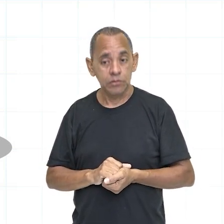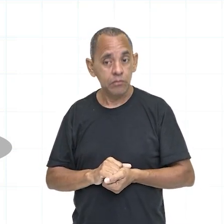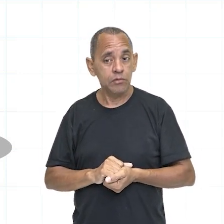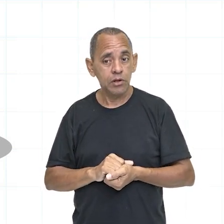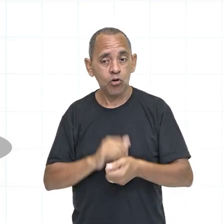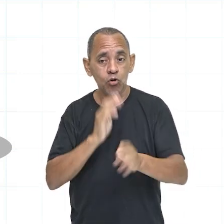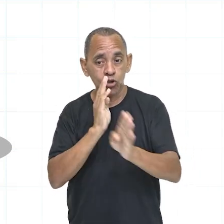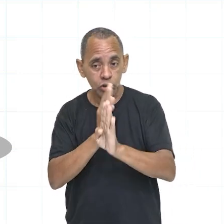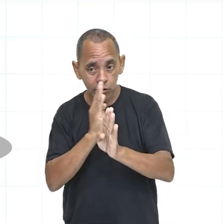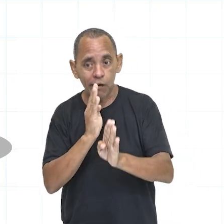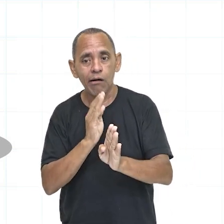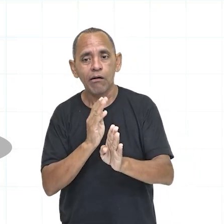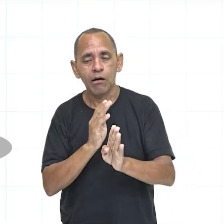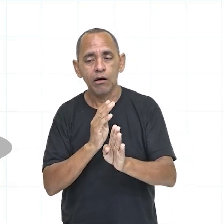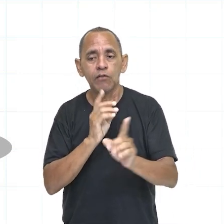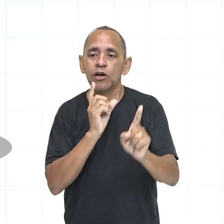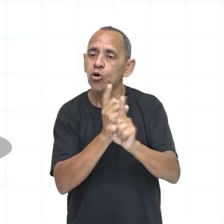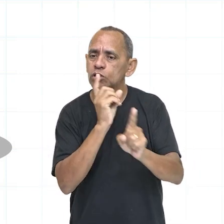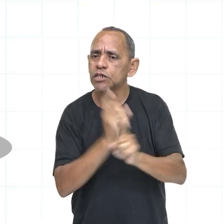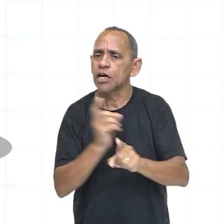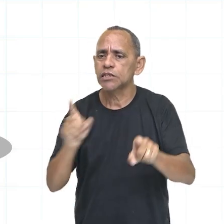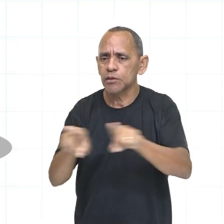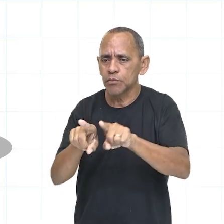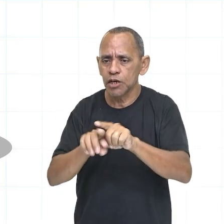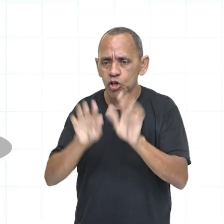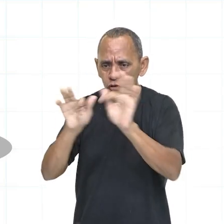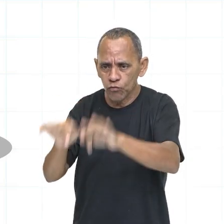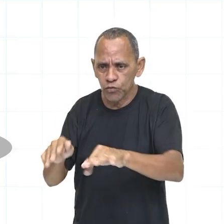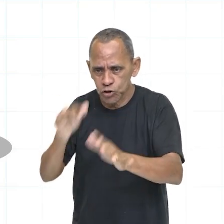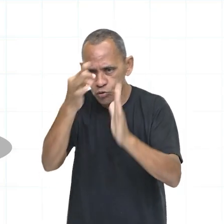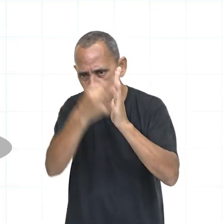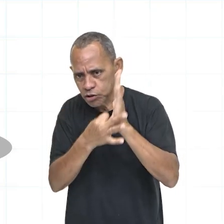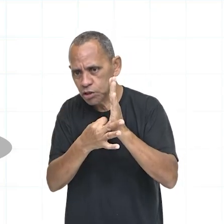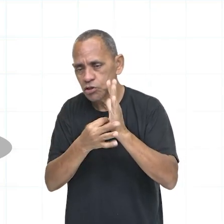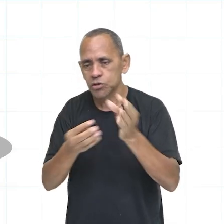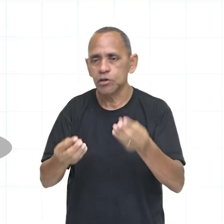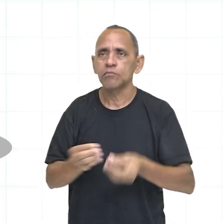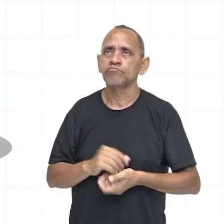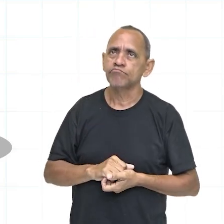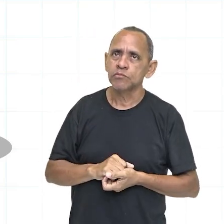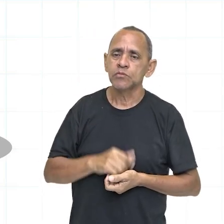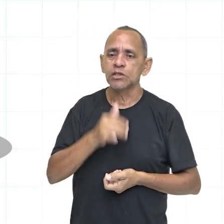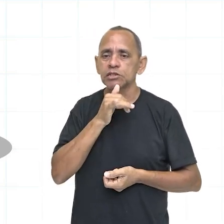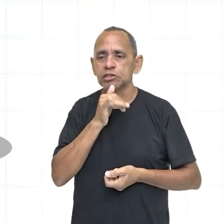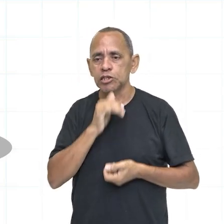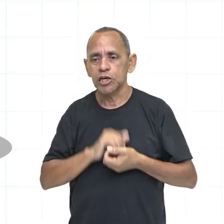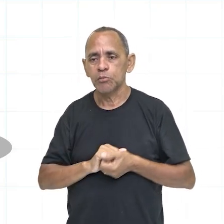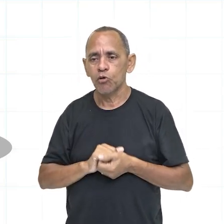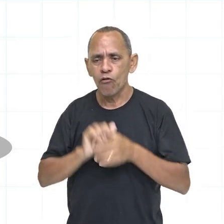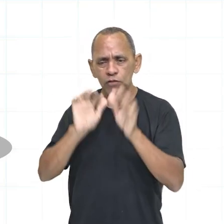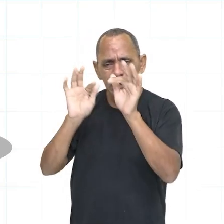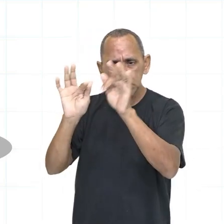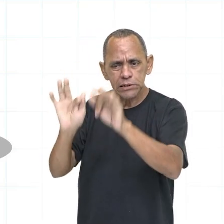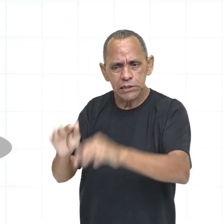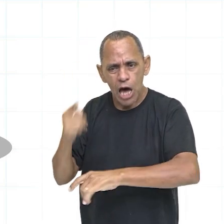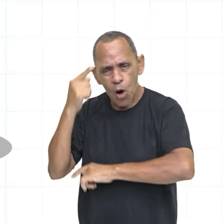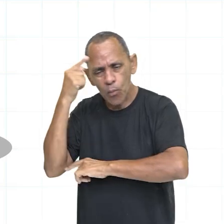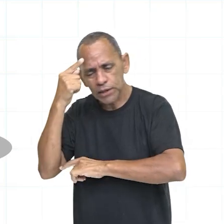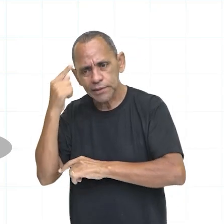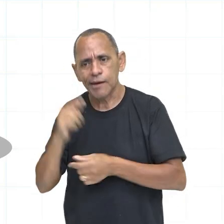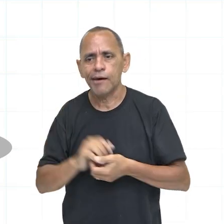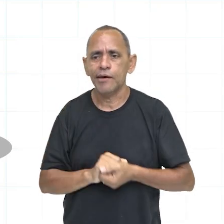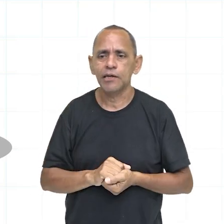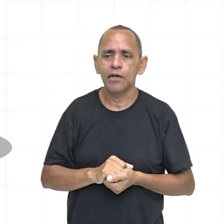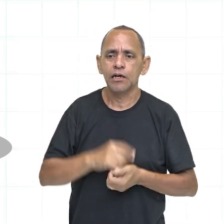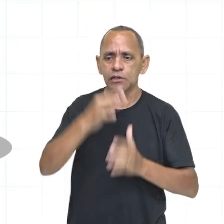de conjunção no final dos textos, né? Para concluir um texto, para concluir uma ideia,